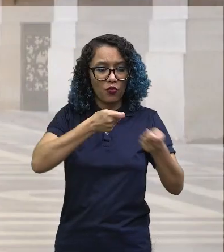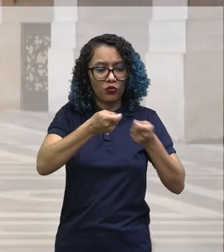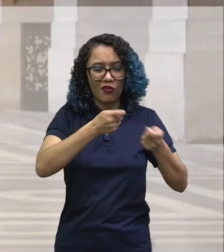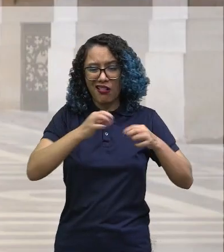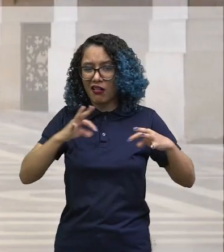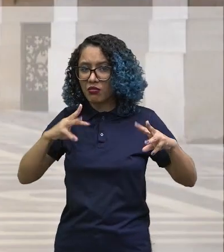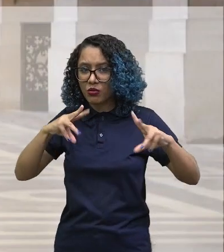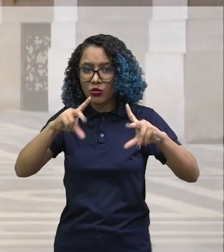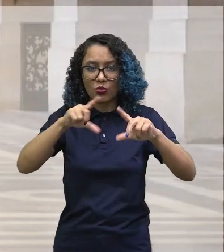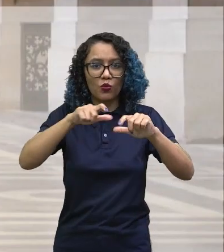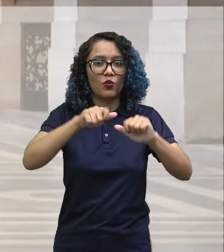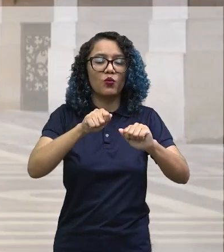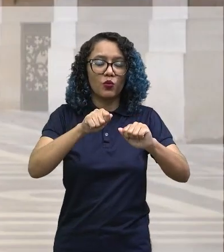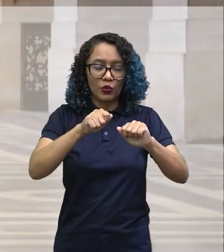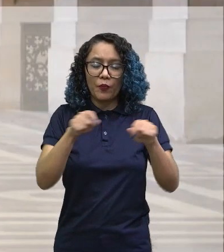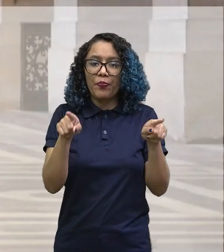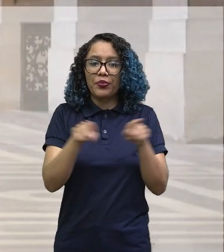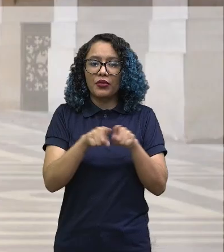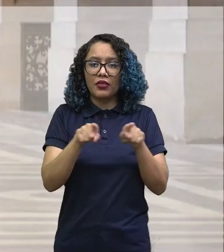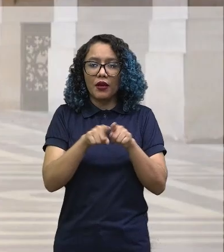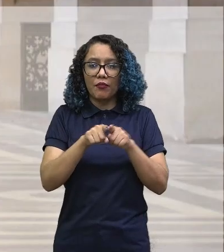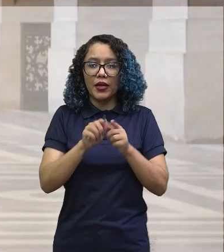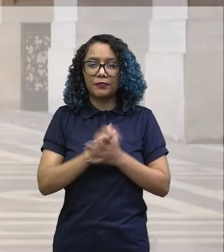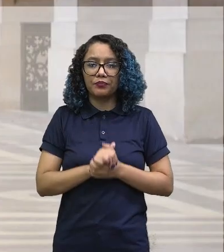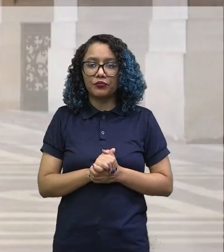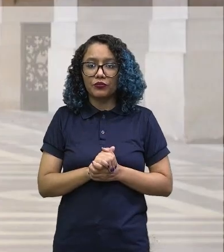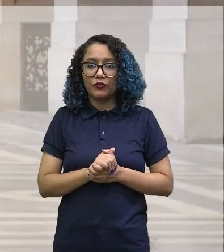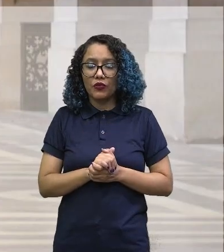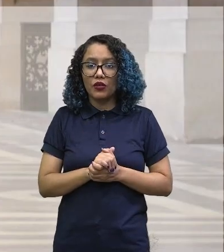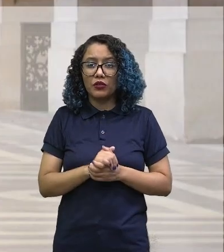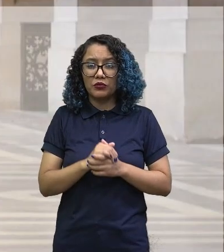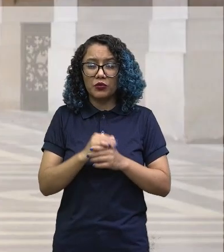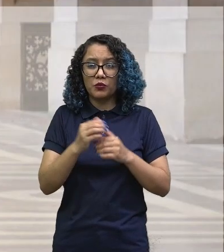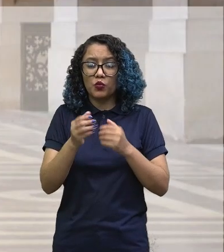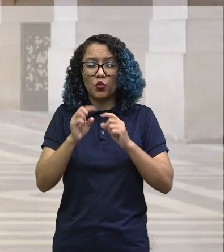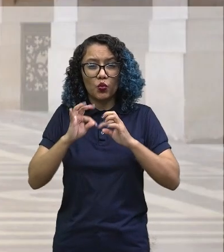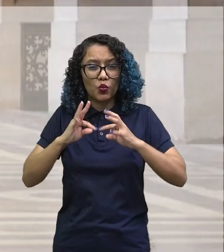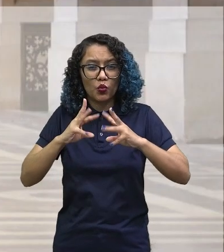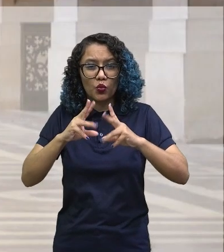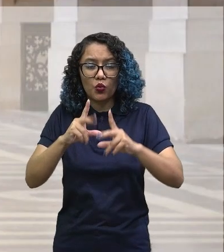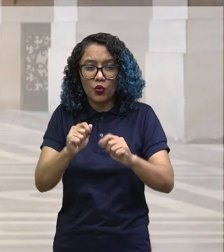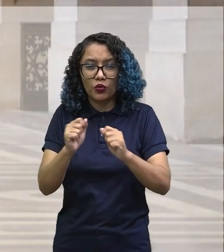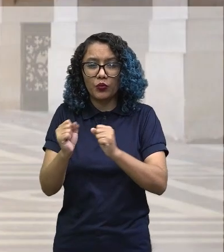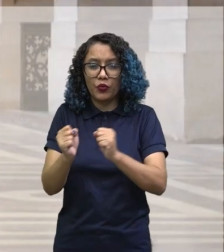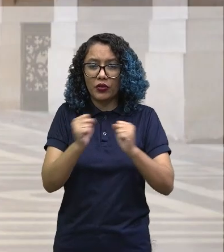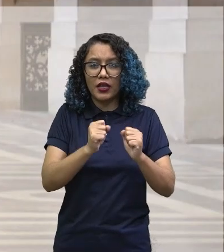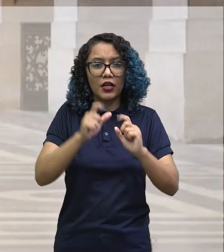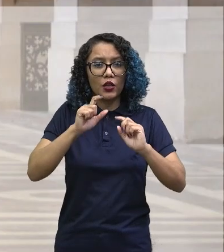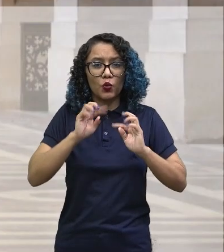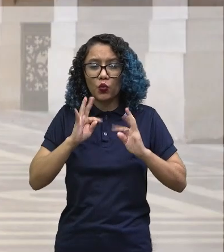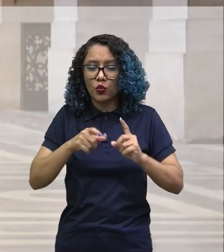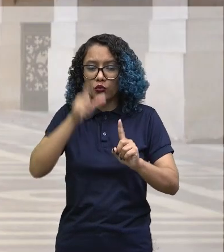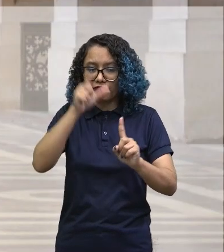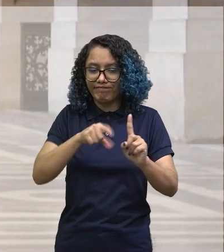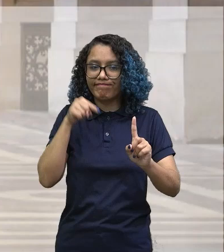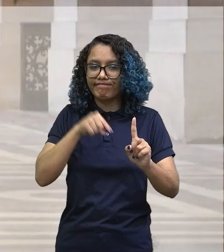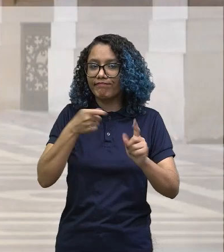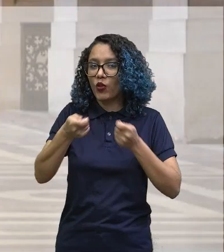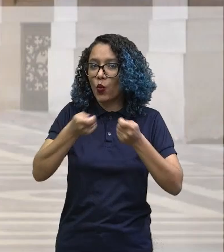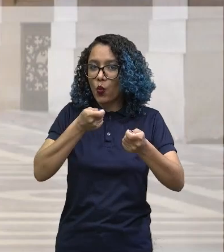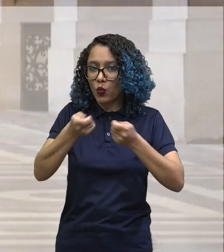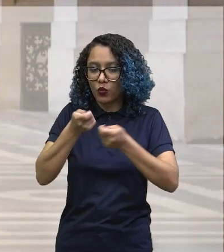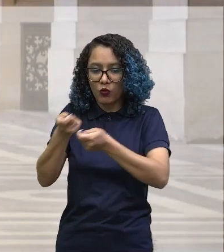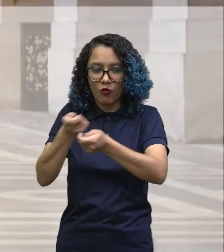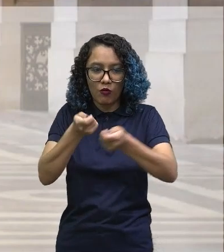absoluto, ele vai centralizar todas essas formas de poder em torno da sua figura. E a gente vai ter um